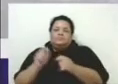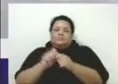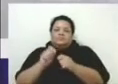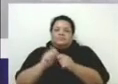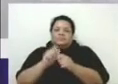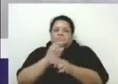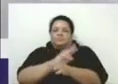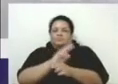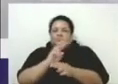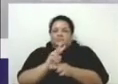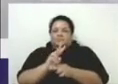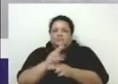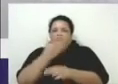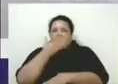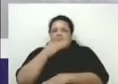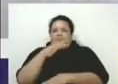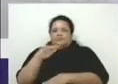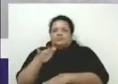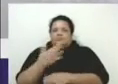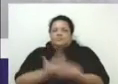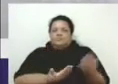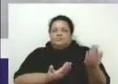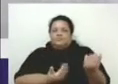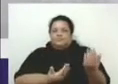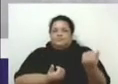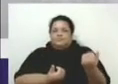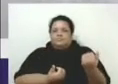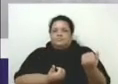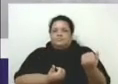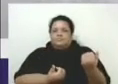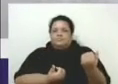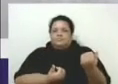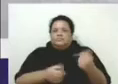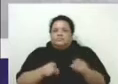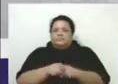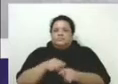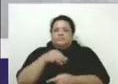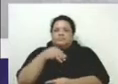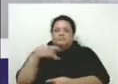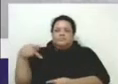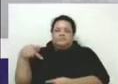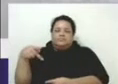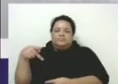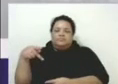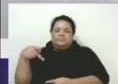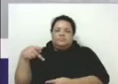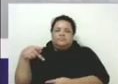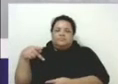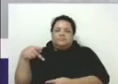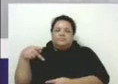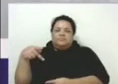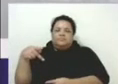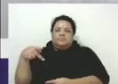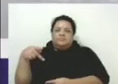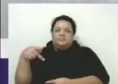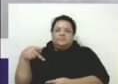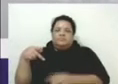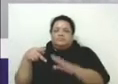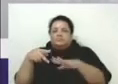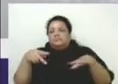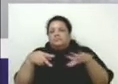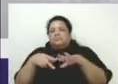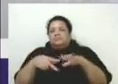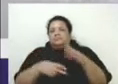adolescente, o conselho da criança e do adolescente e o Ministério Público da Vara da Infância e da Juventude. Então, o meu